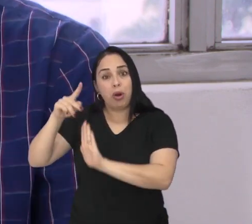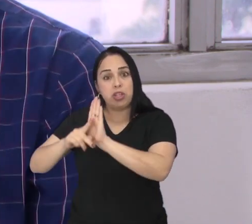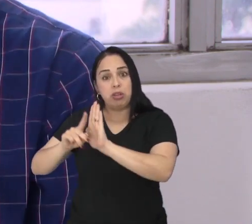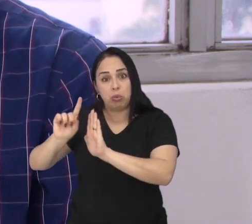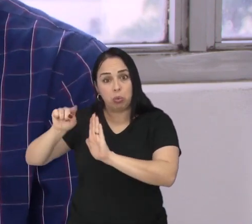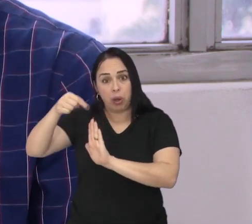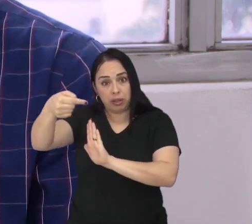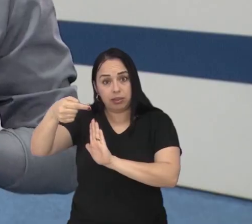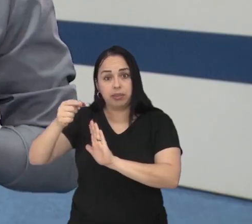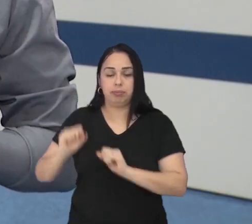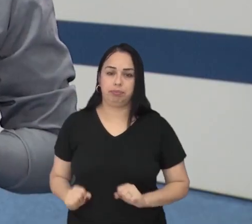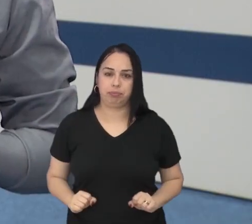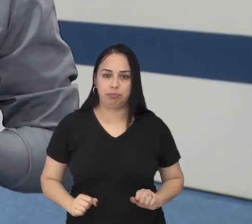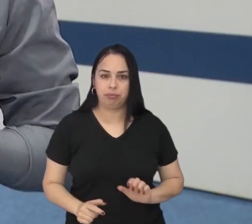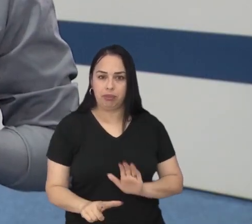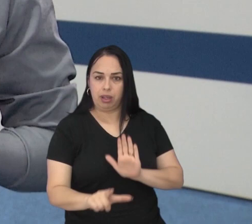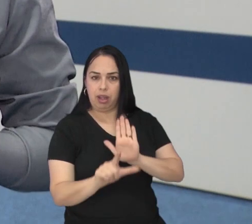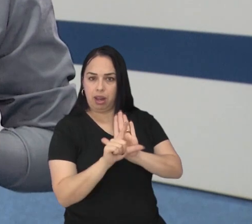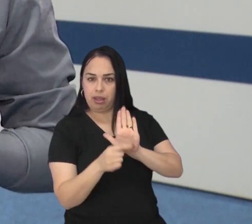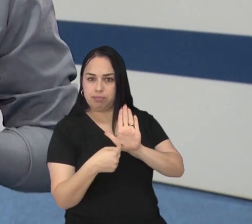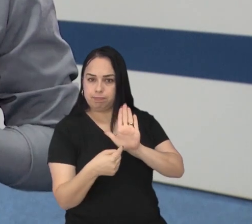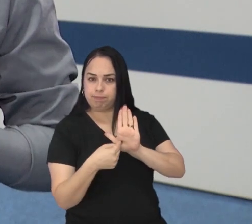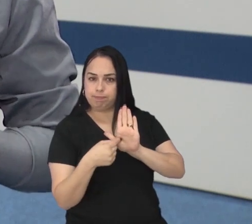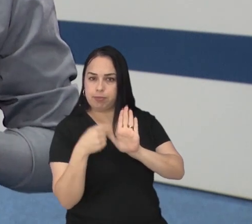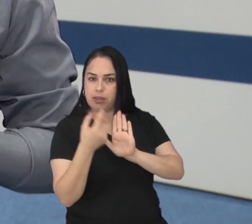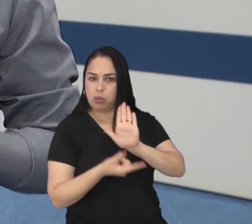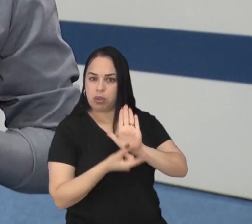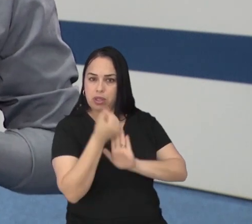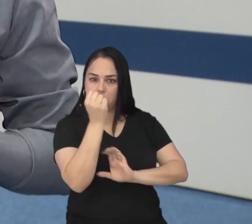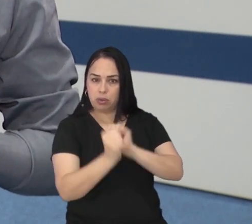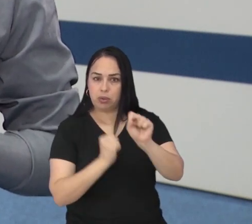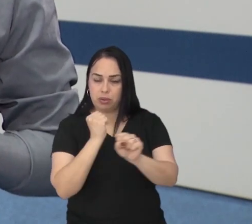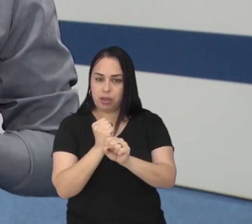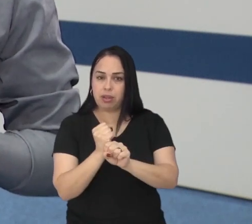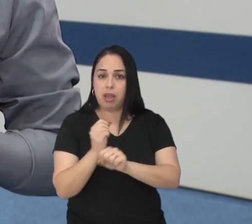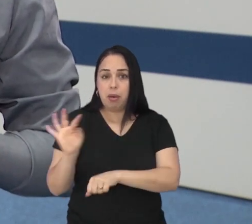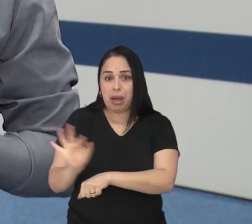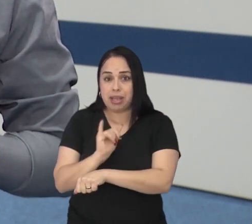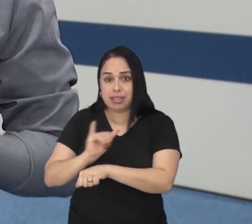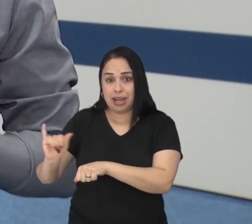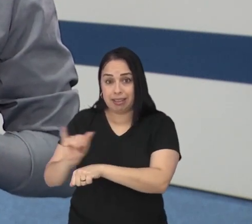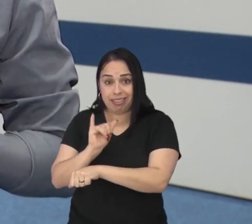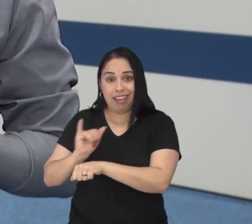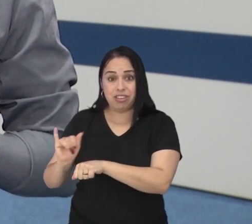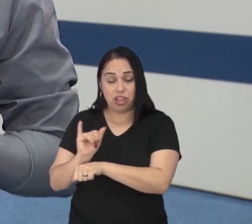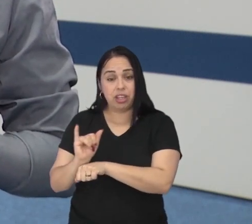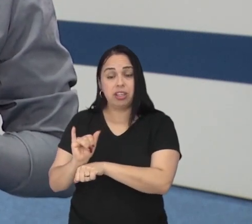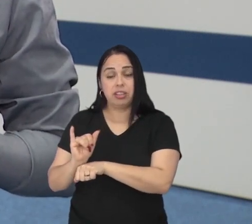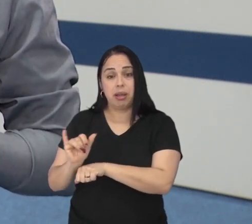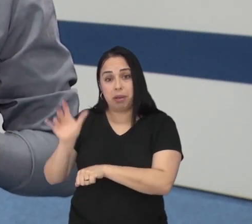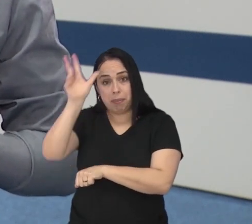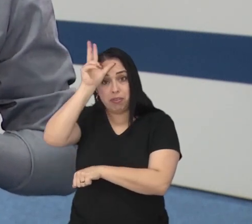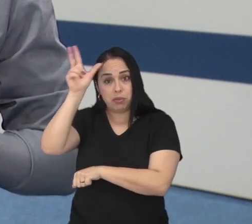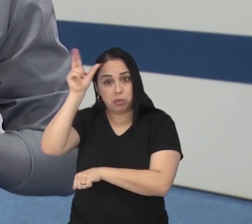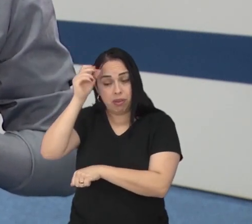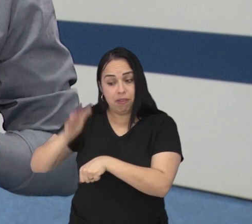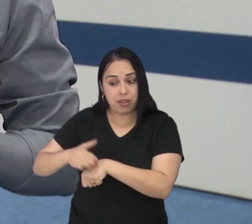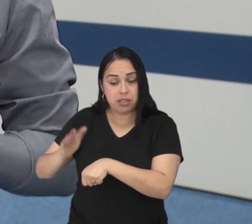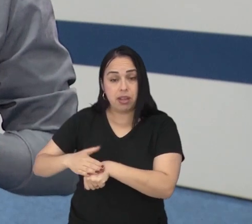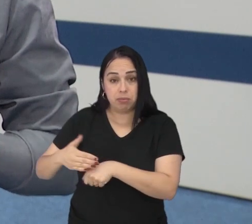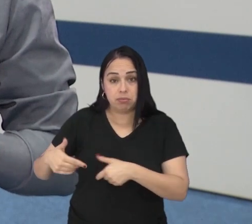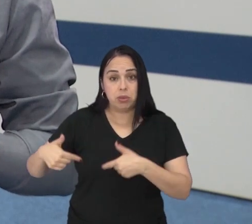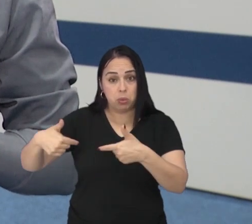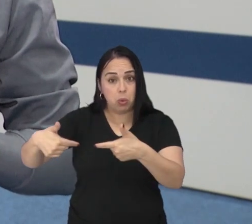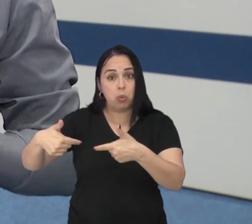possivelmente acontecerão ano que vem. A Lei Orçamentária Anual é um instrumento de programação das ações e serviços que serão executados